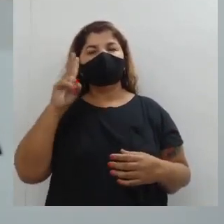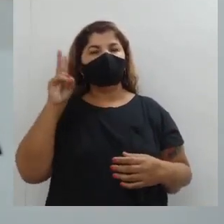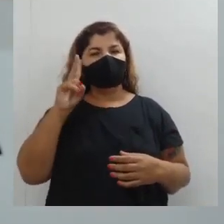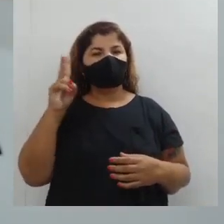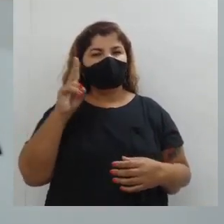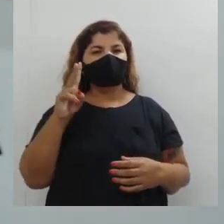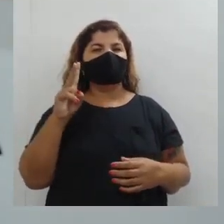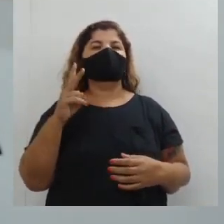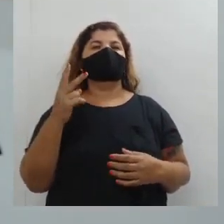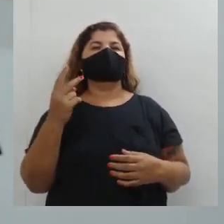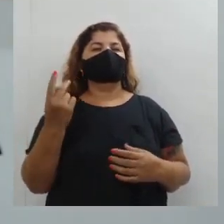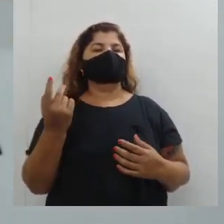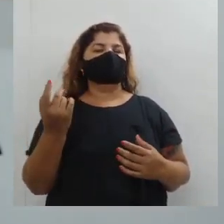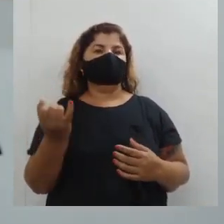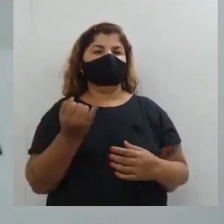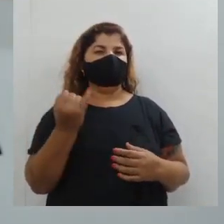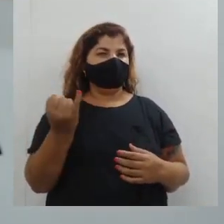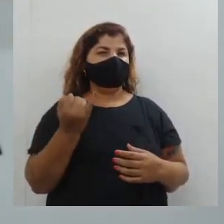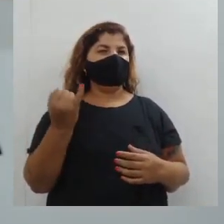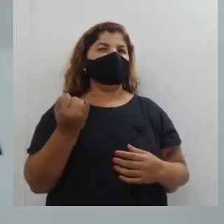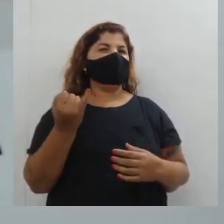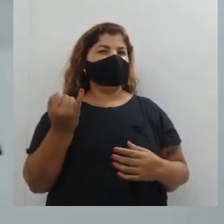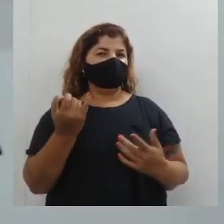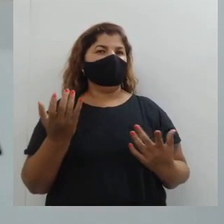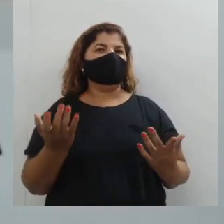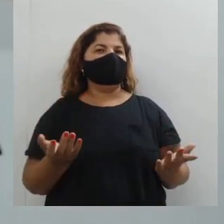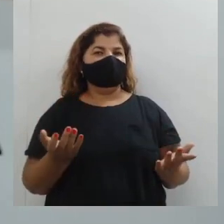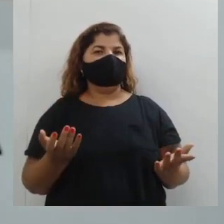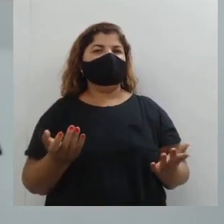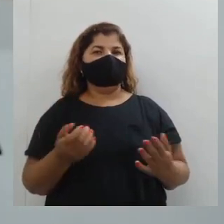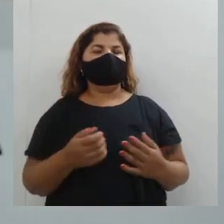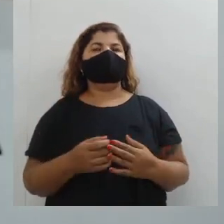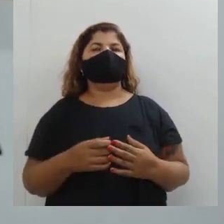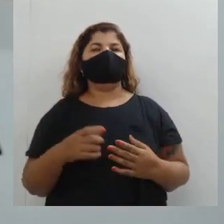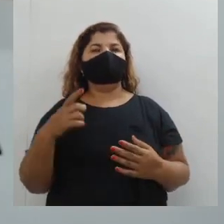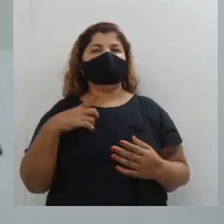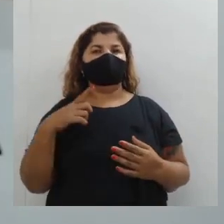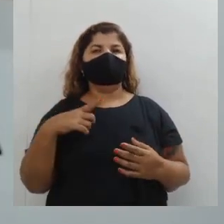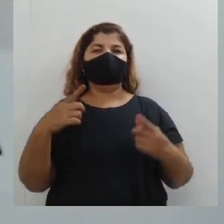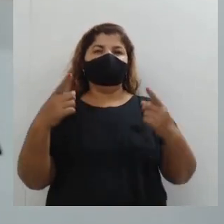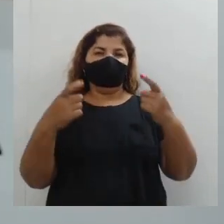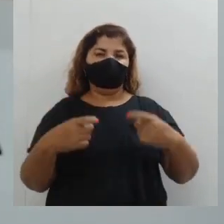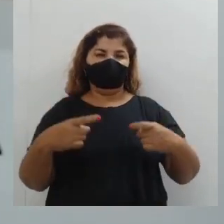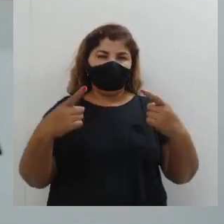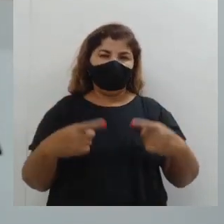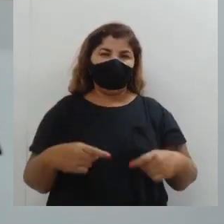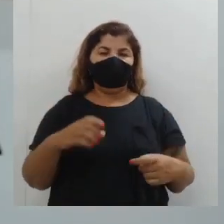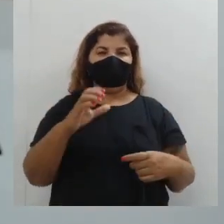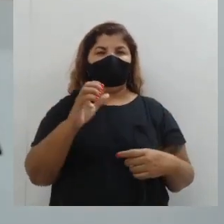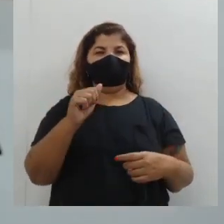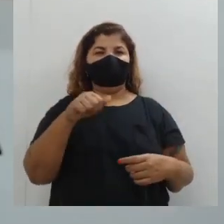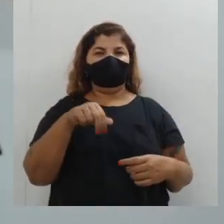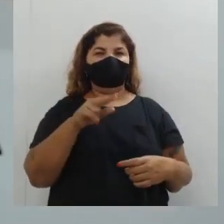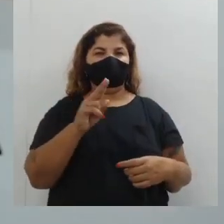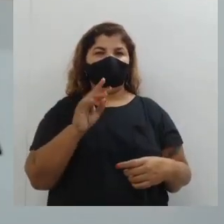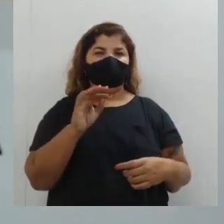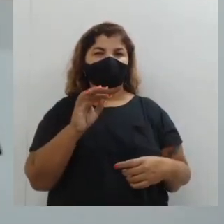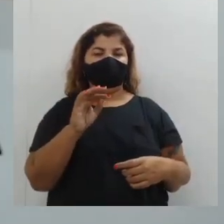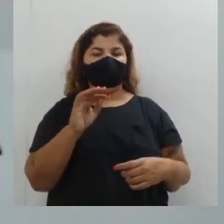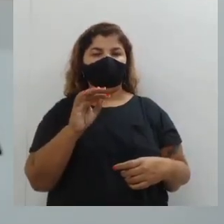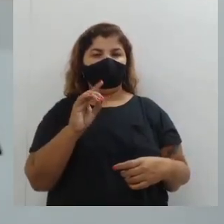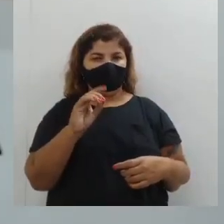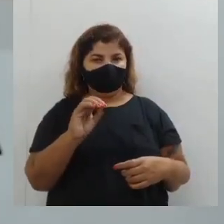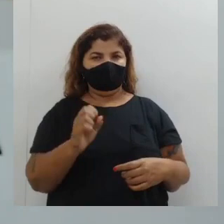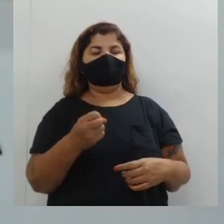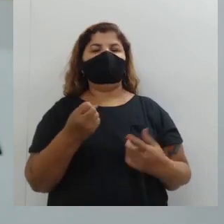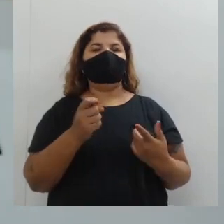literário. Mas assim, traz aí a Guerra de Canudos, mas não vamos entrar nessa seara não, tá certo? Para não